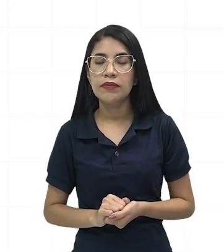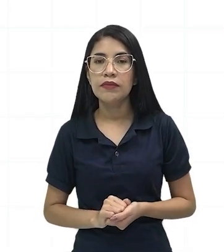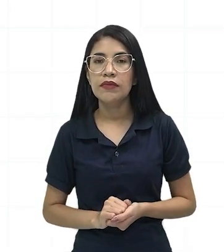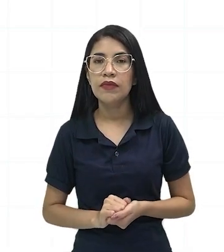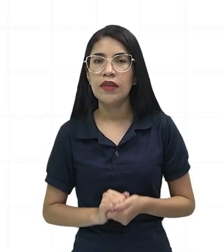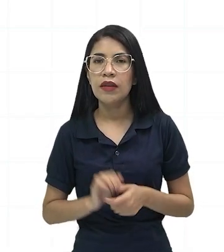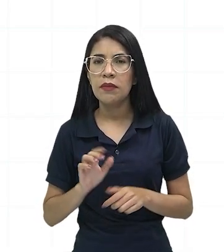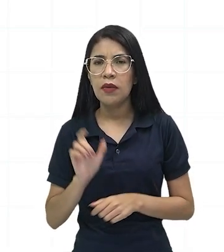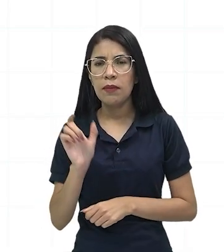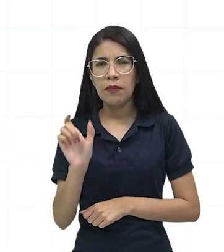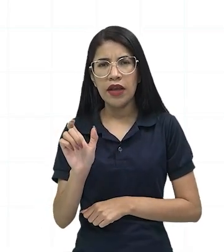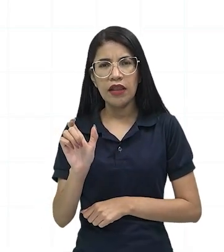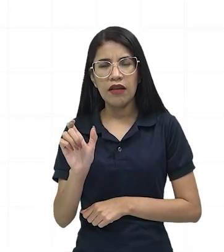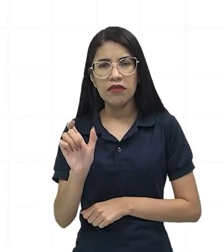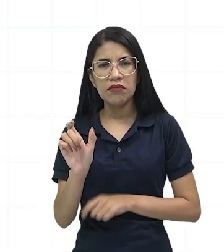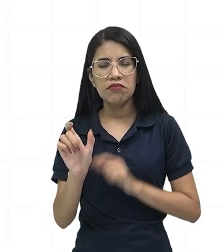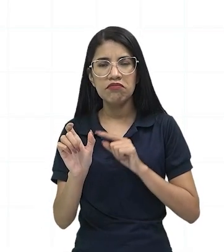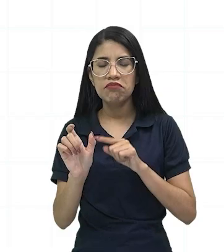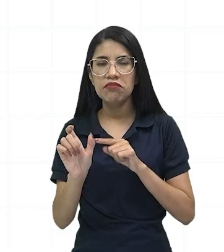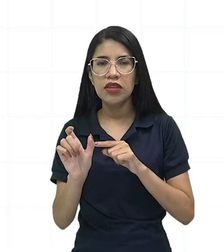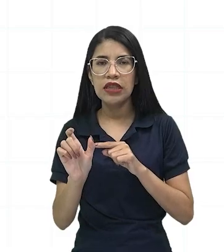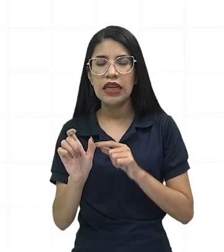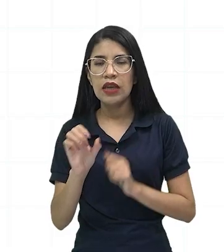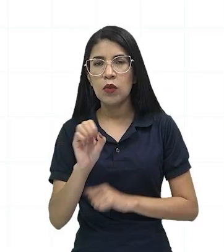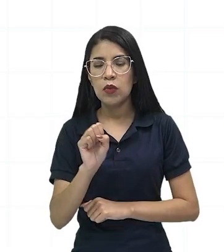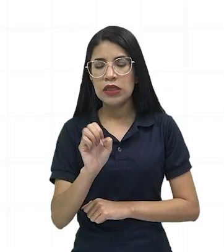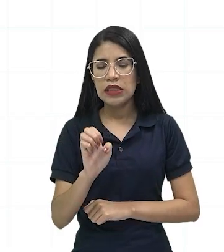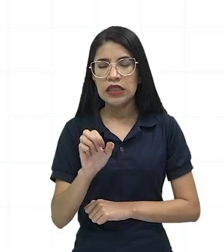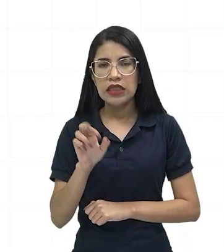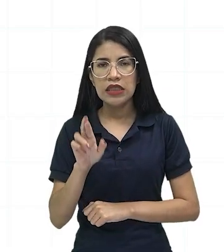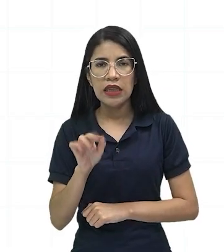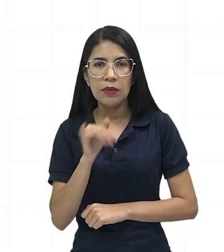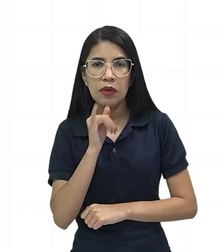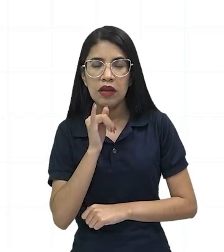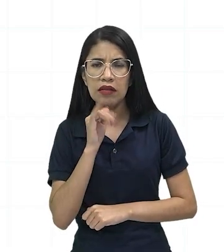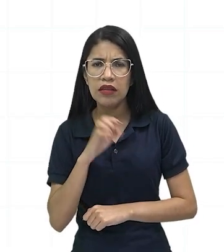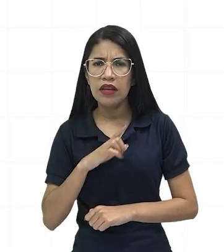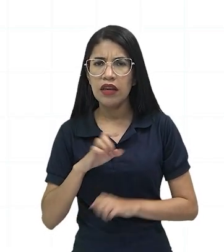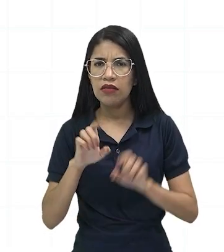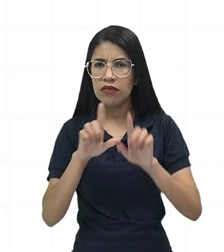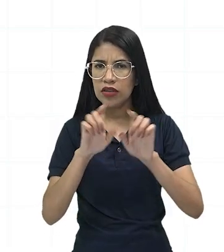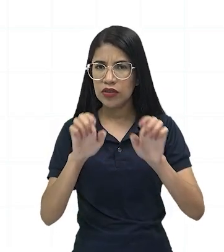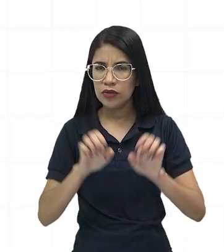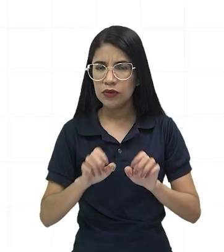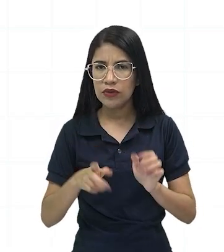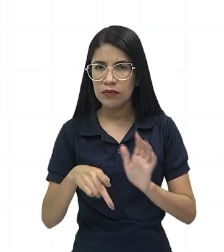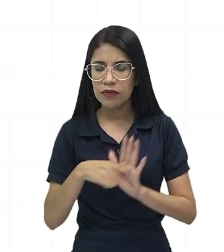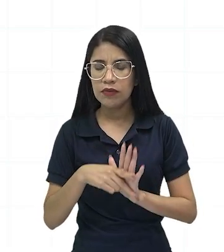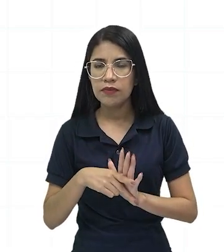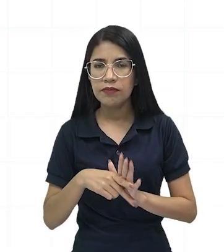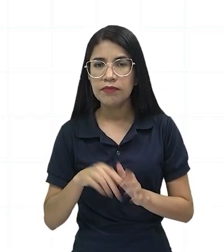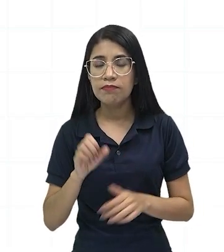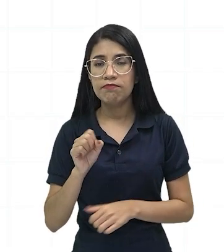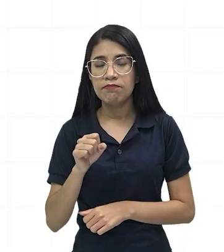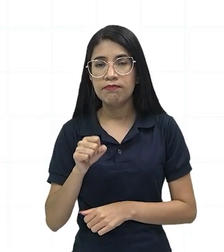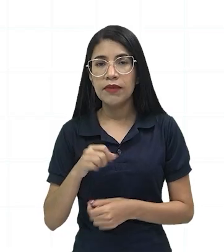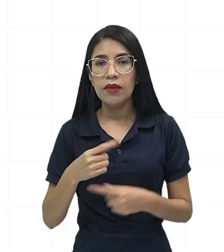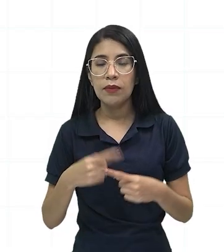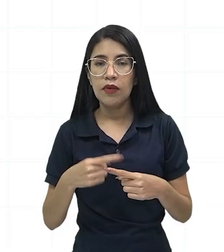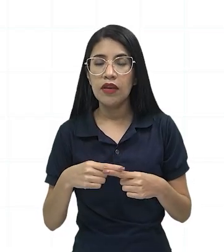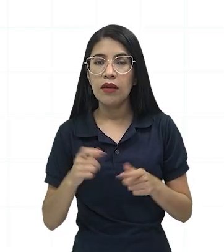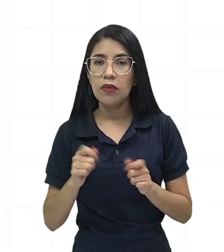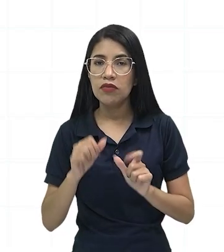Professor, mas uma palavra tão pequena como ser vai ter toda essa estrutura? Vai sim, porque ele é